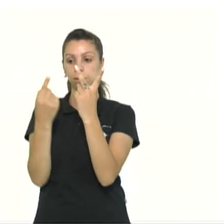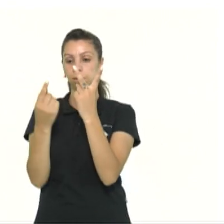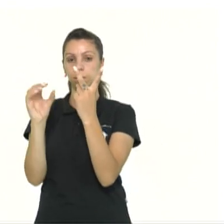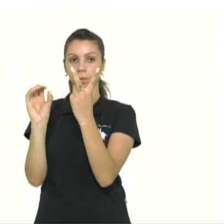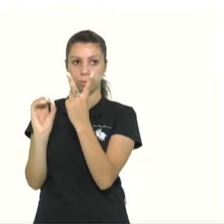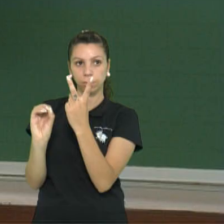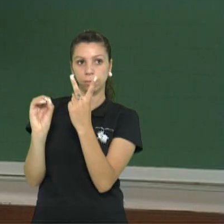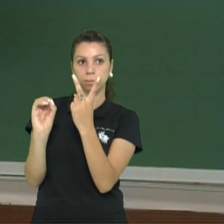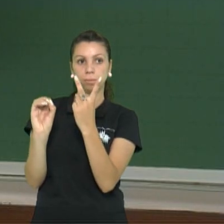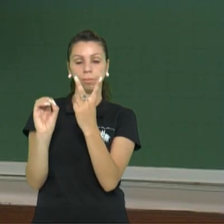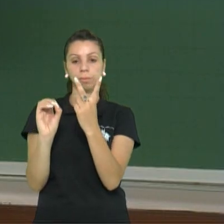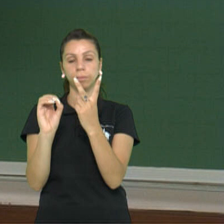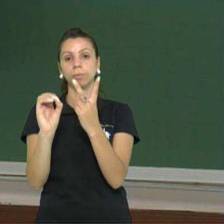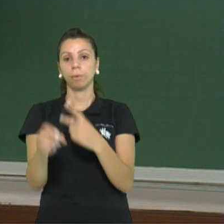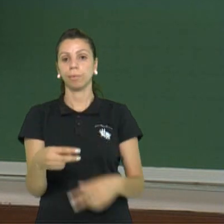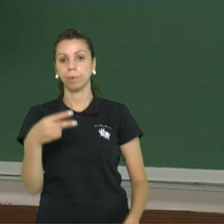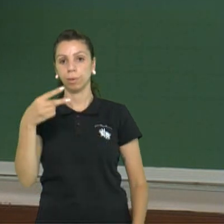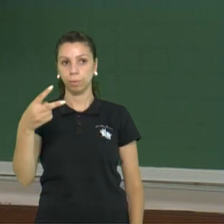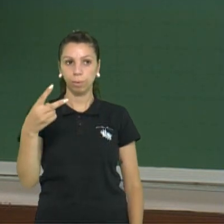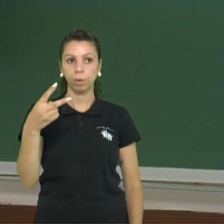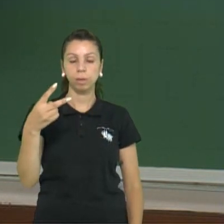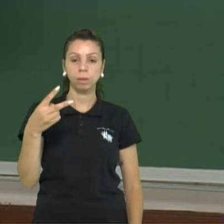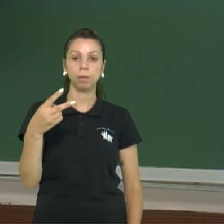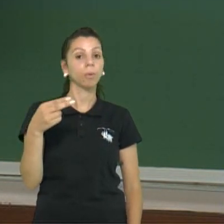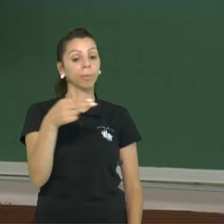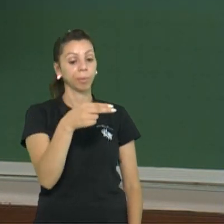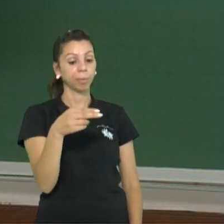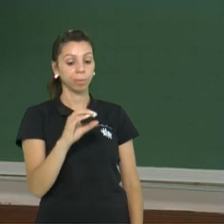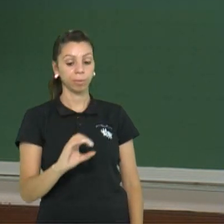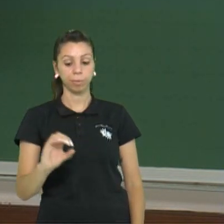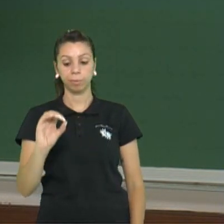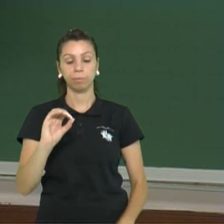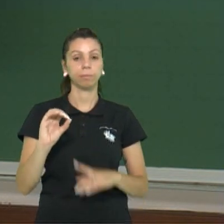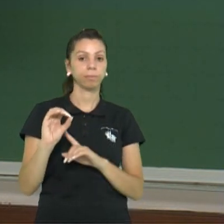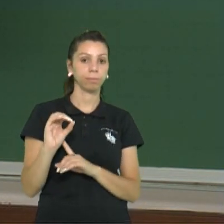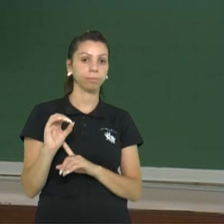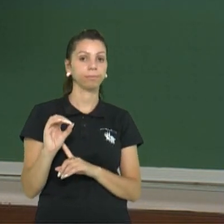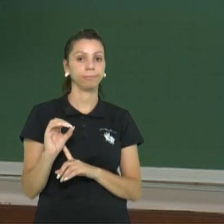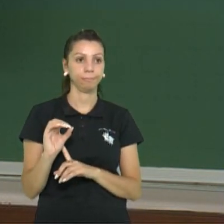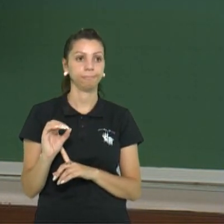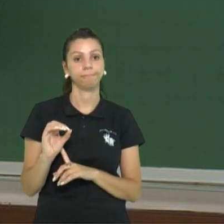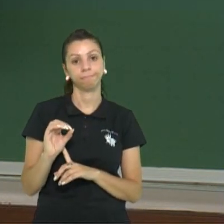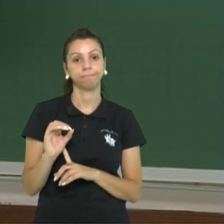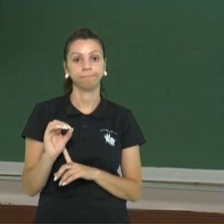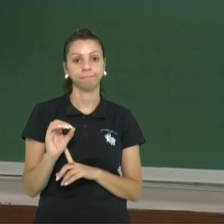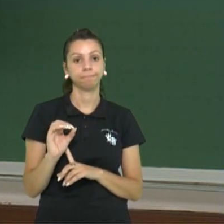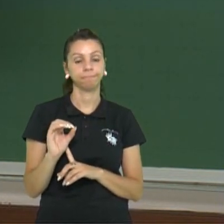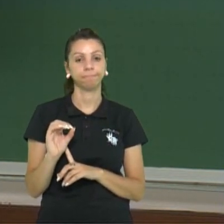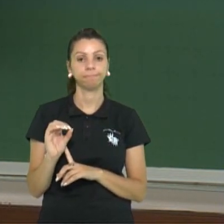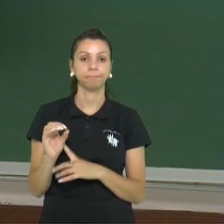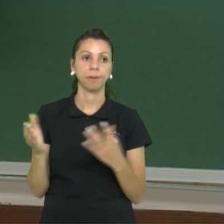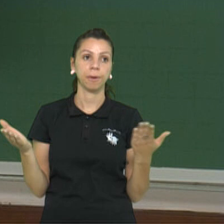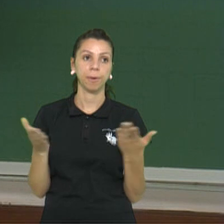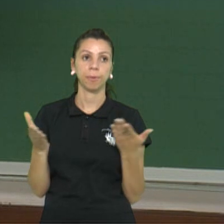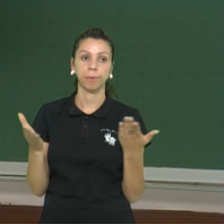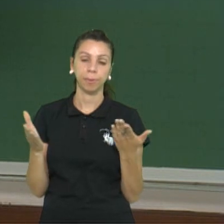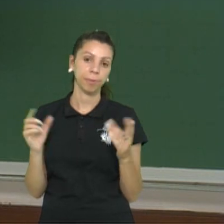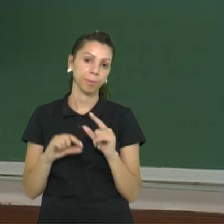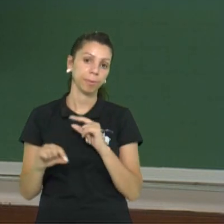do vértice é igual a zero. Okay? Se eu encontrei o x do vértice igual a zero, eu vou aplicar o x do vértice na